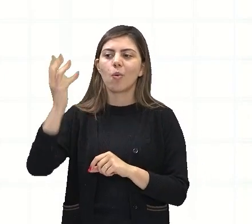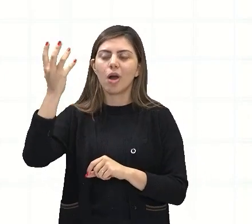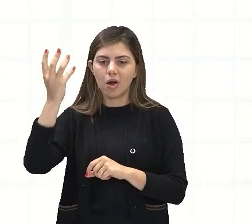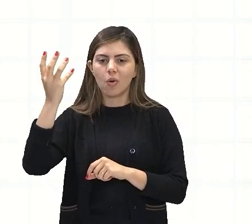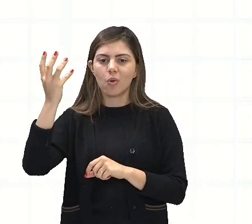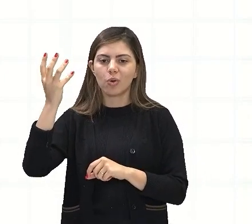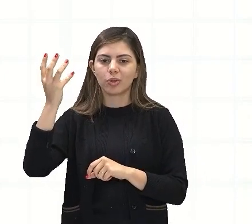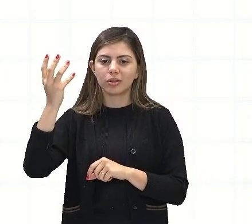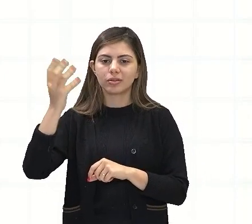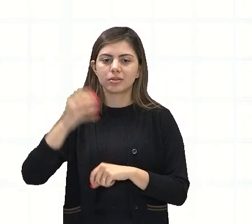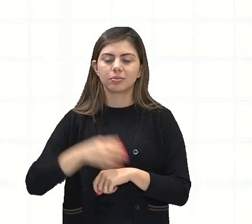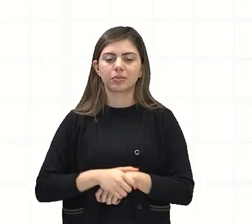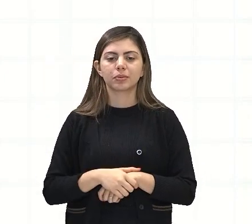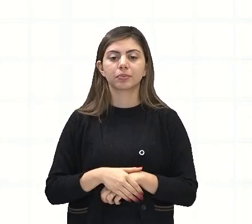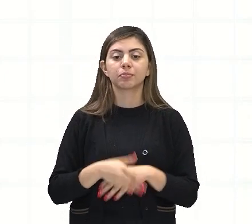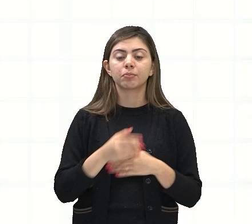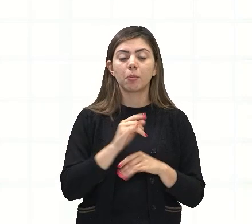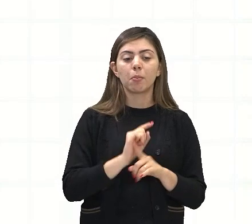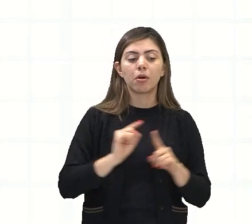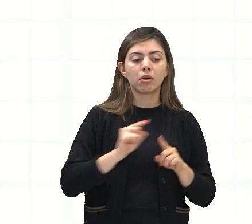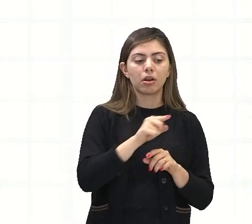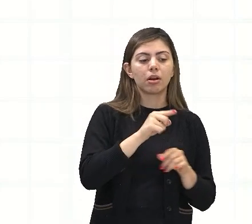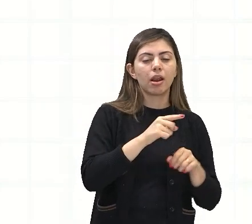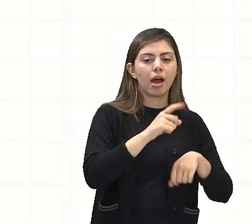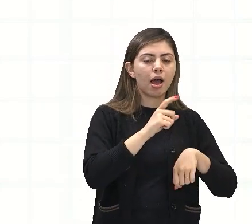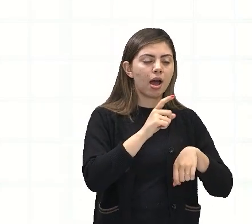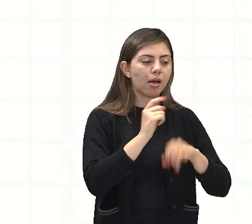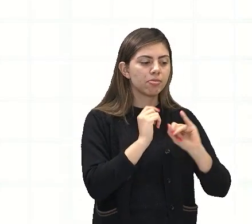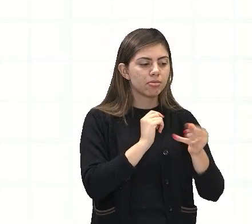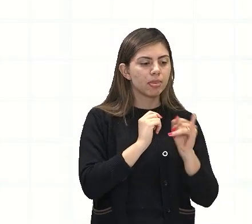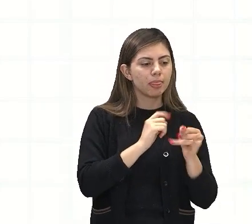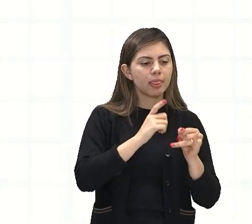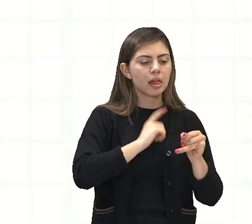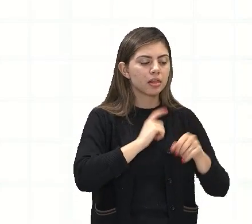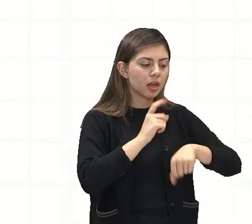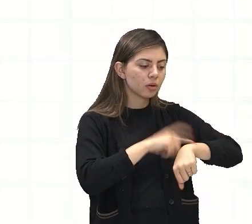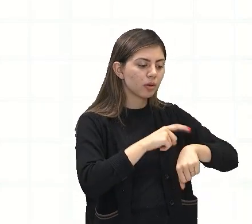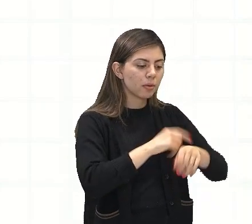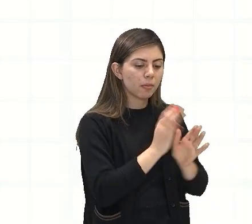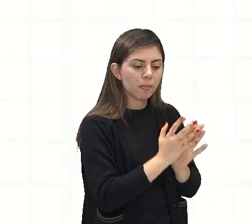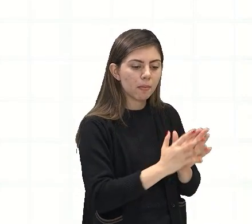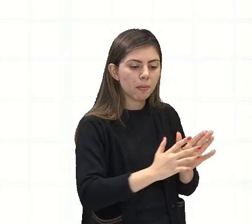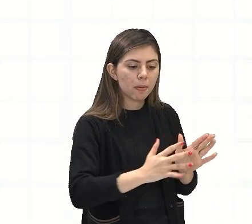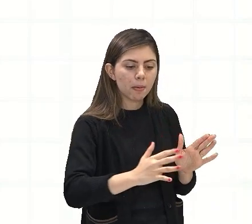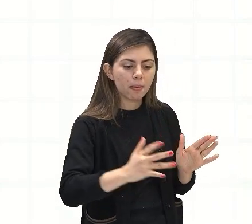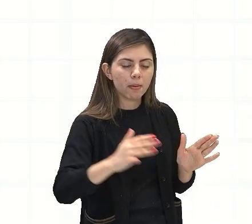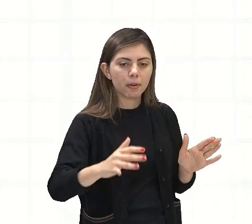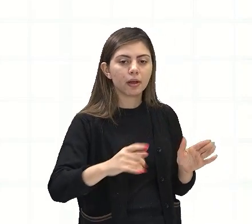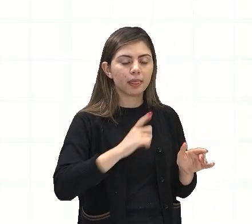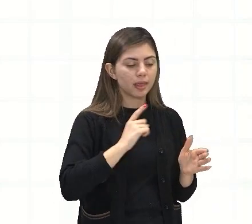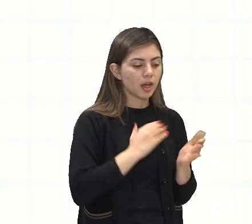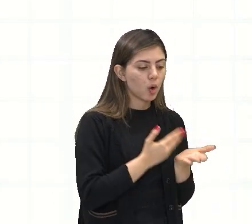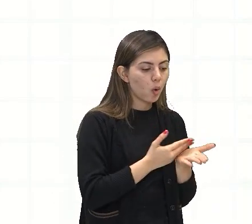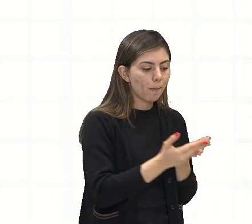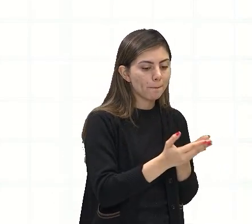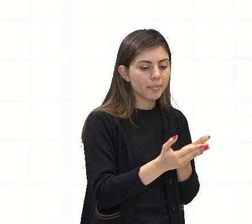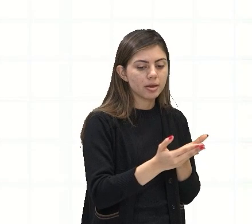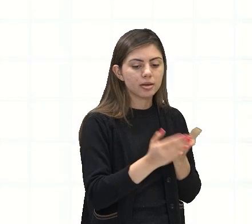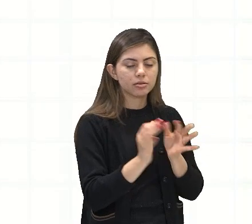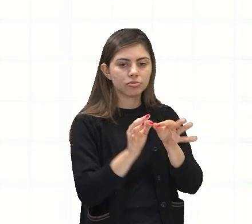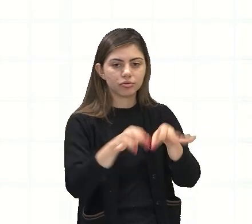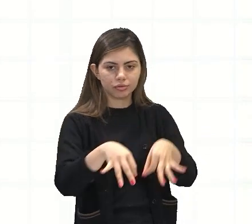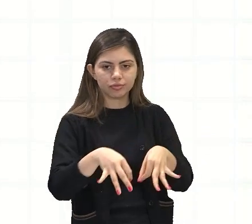Já na narração, tem uma sequência lógica no tempo, você percebe o movimento do tempo. Tem início, tem meio e tem